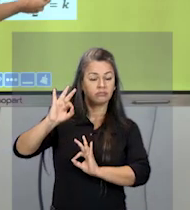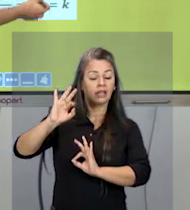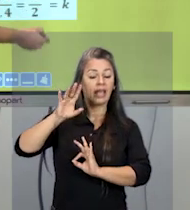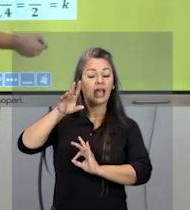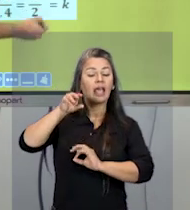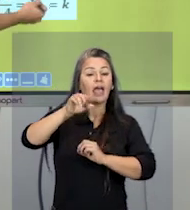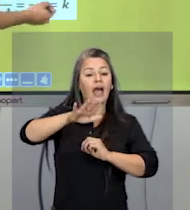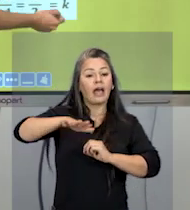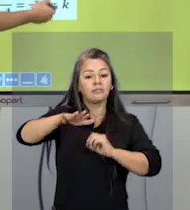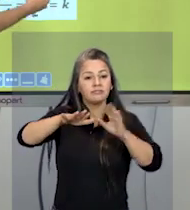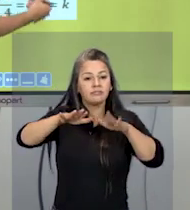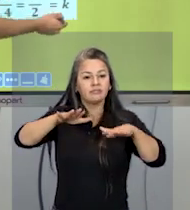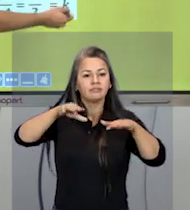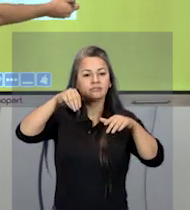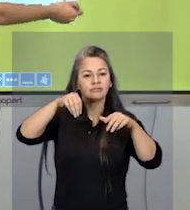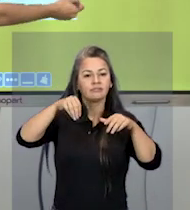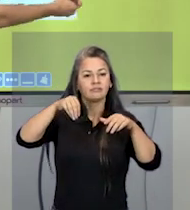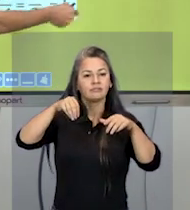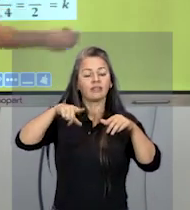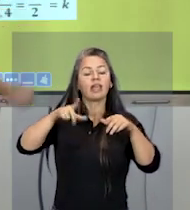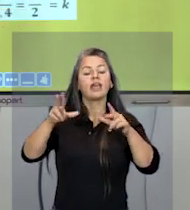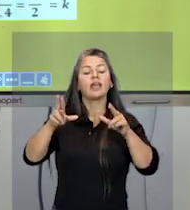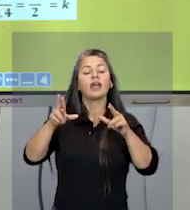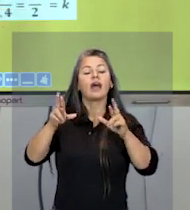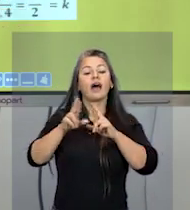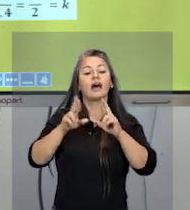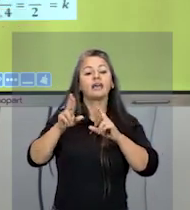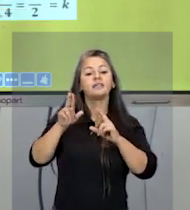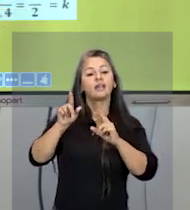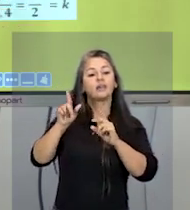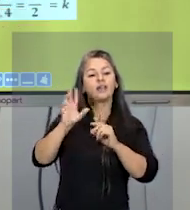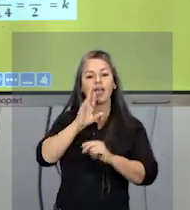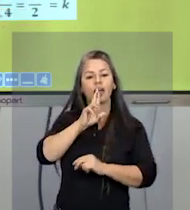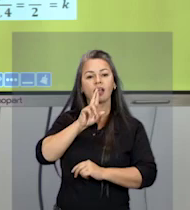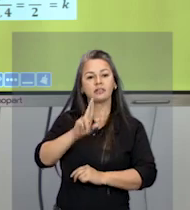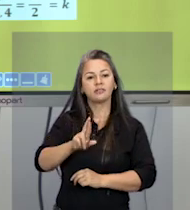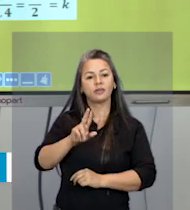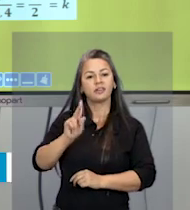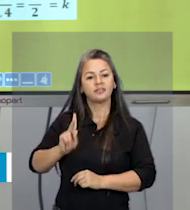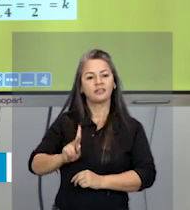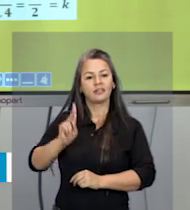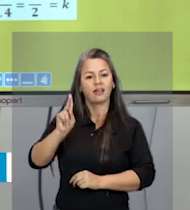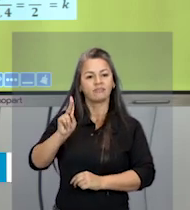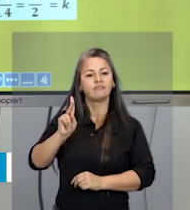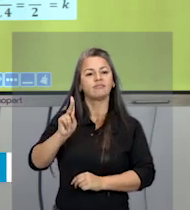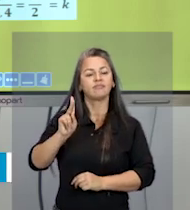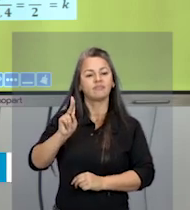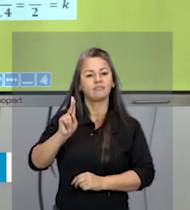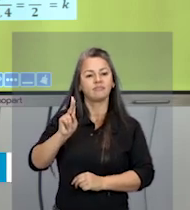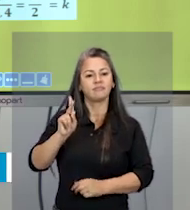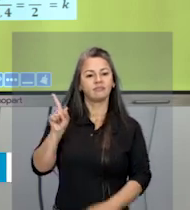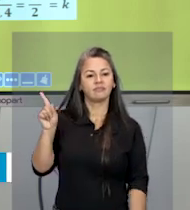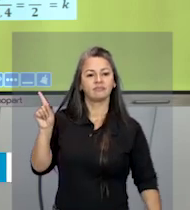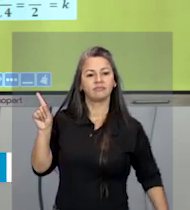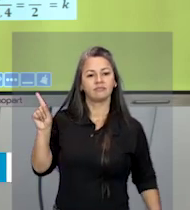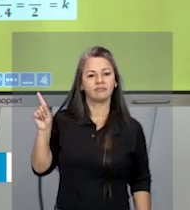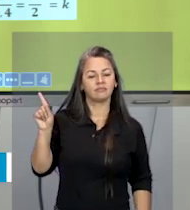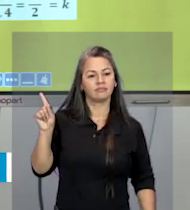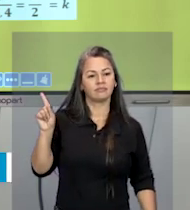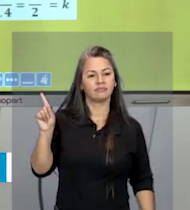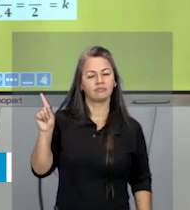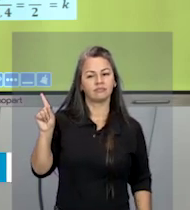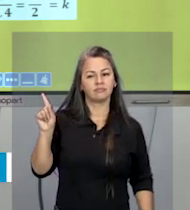e a razão de semelhança entre eles, meio, que é igual ao nosso K. Então, foi mantido no perímetro nessa